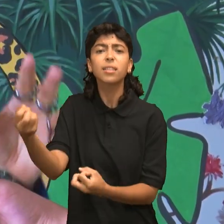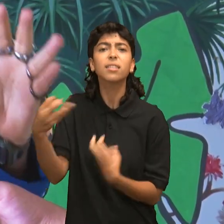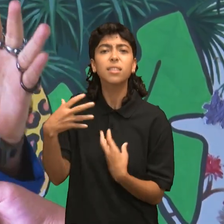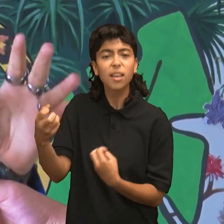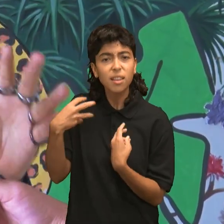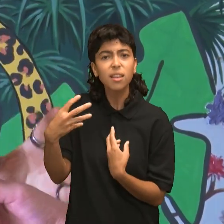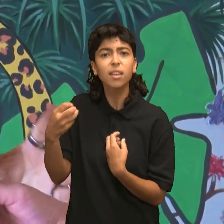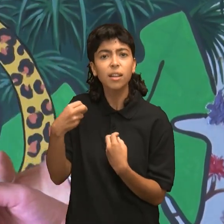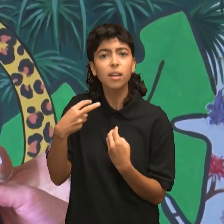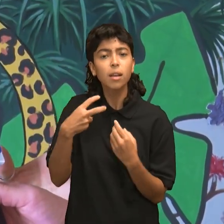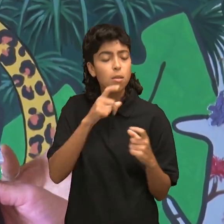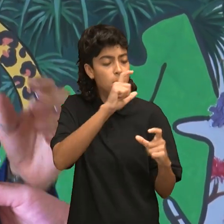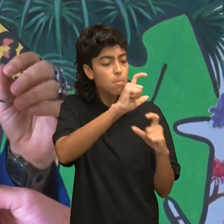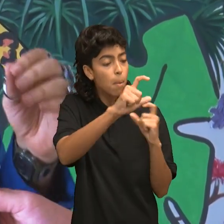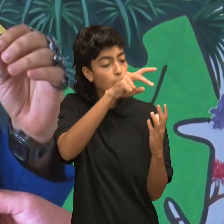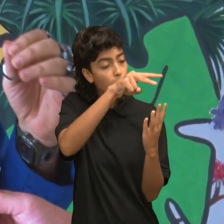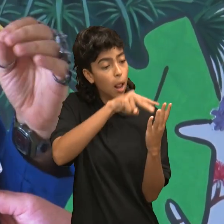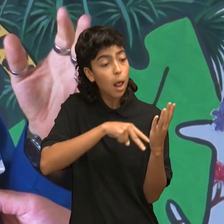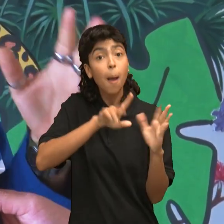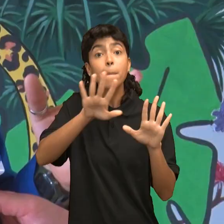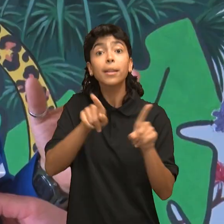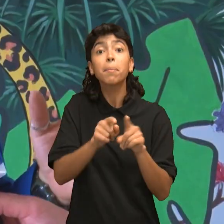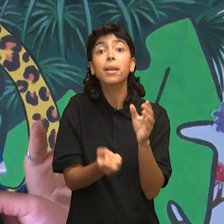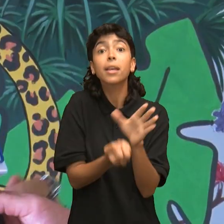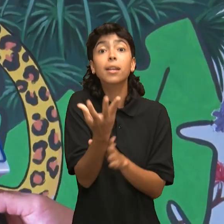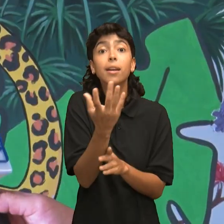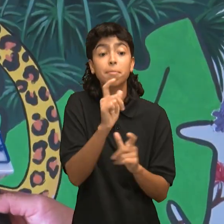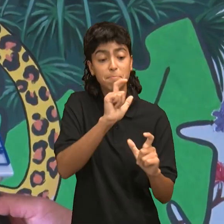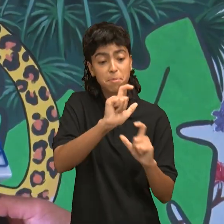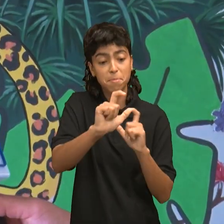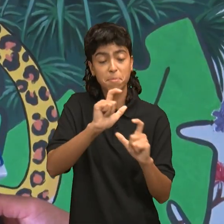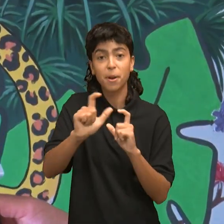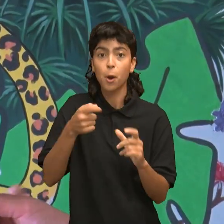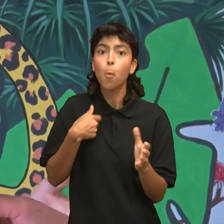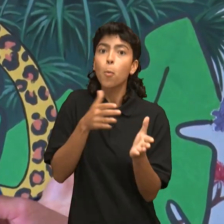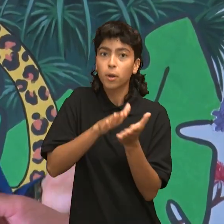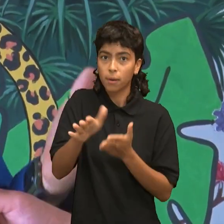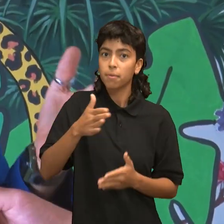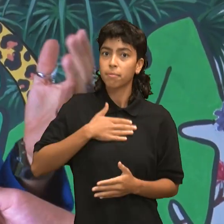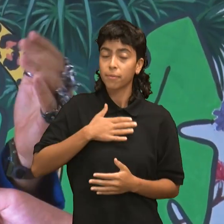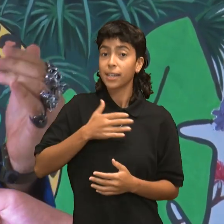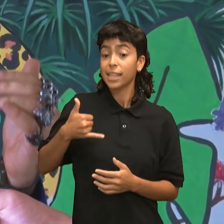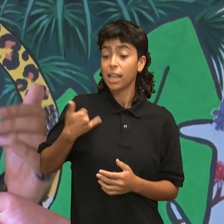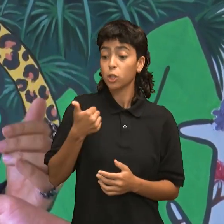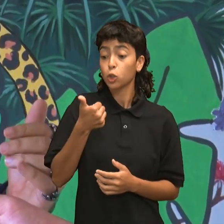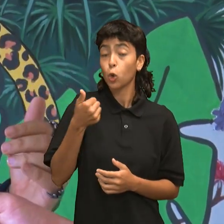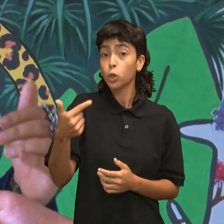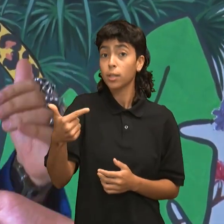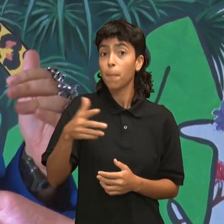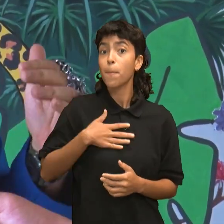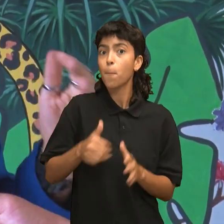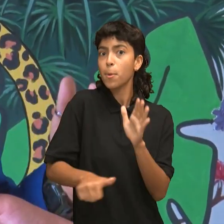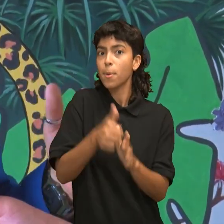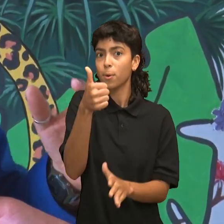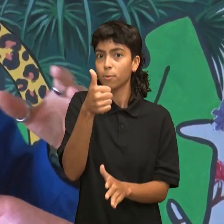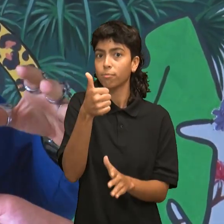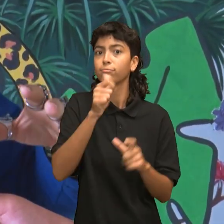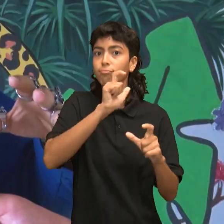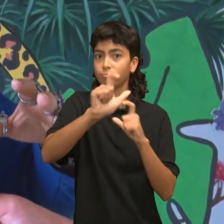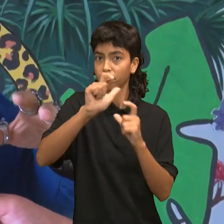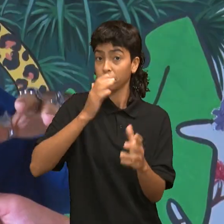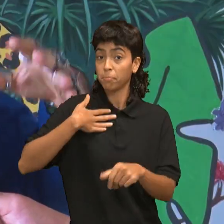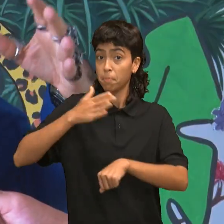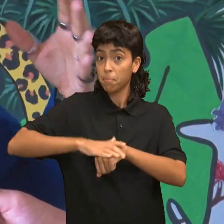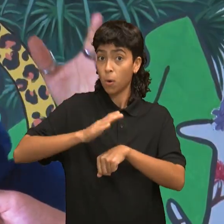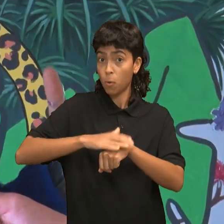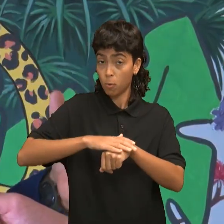também a criar quadrinhos. Então, eu publiquei meu primeiro quadrinho fanzine com 12 anos de idade. De lá até aqui, boa parte da